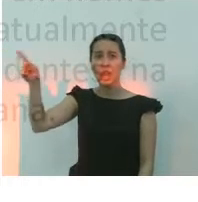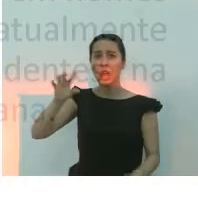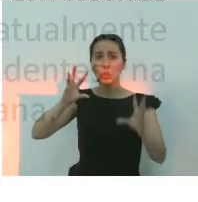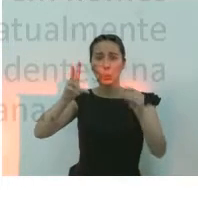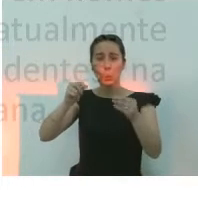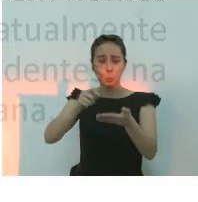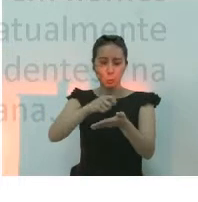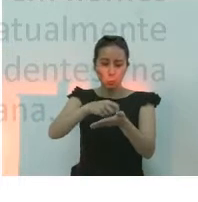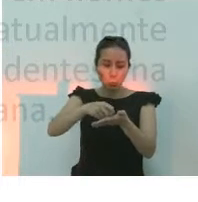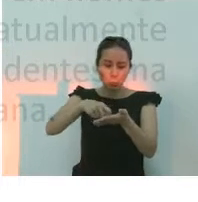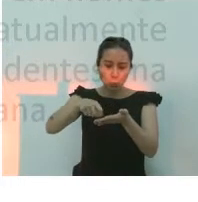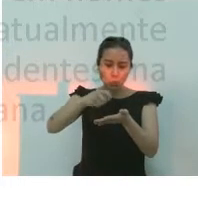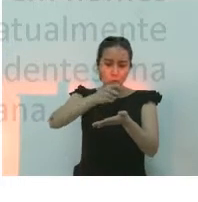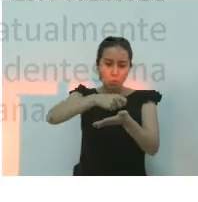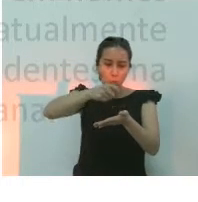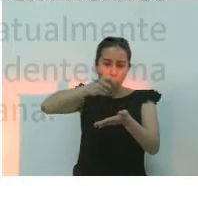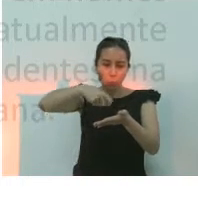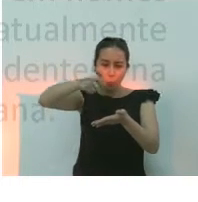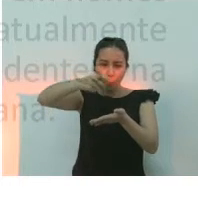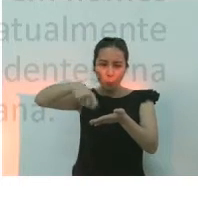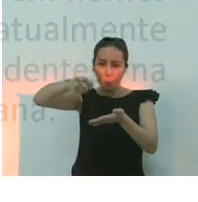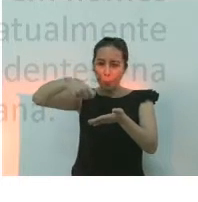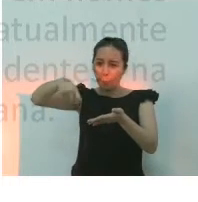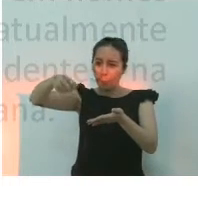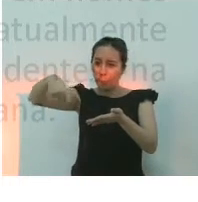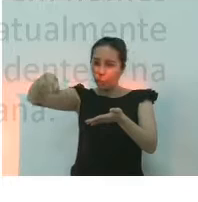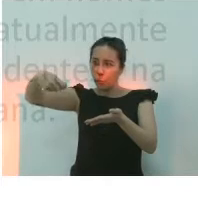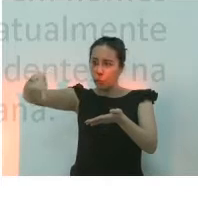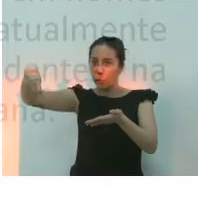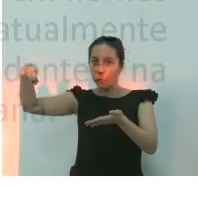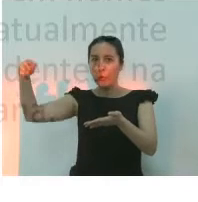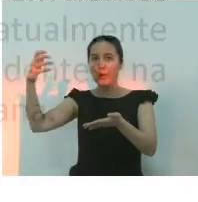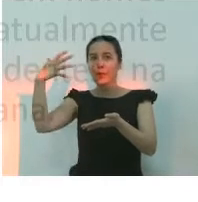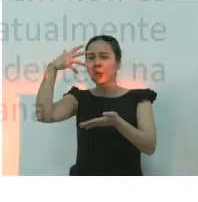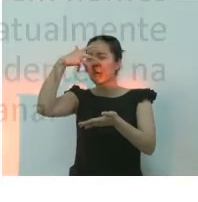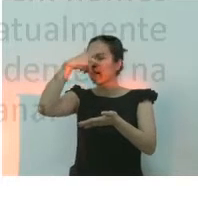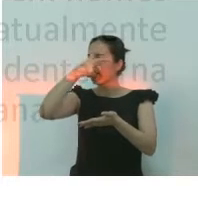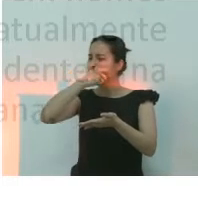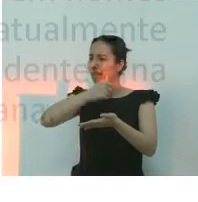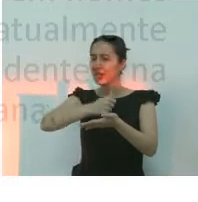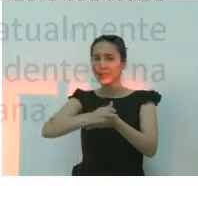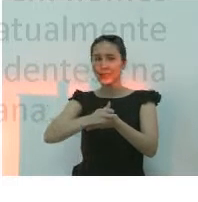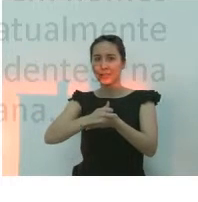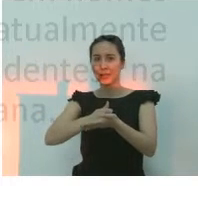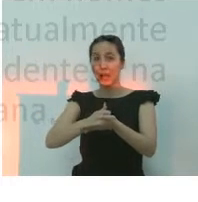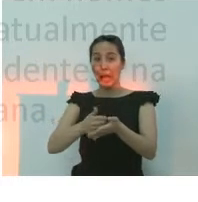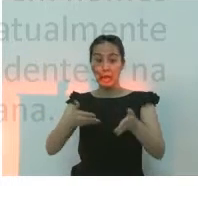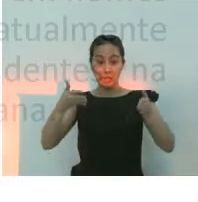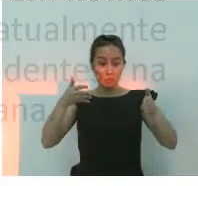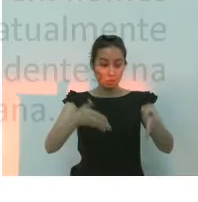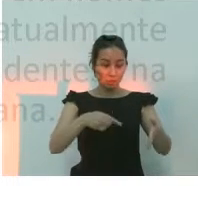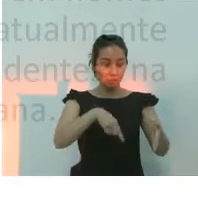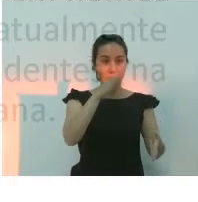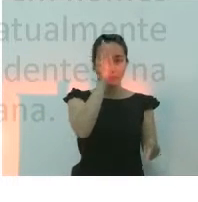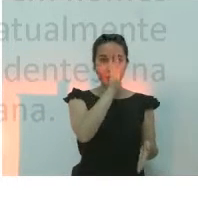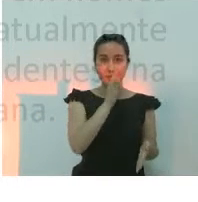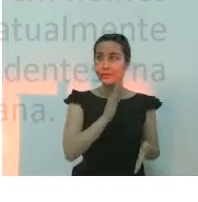lindo uma letra maravilhosa aí chega aqui no brasil o registro brasileiro